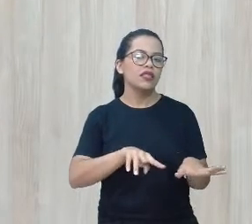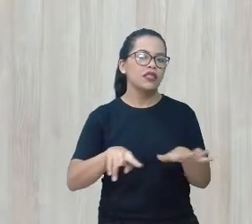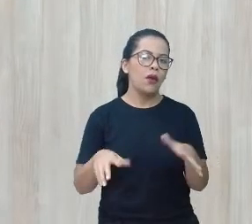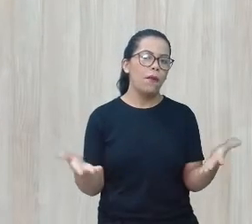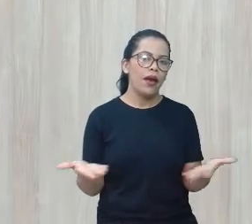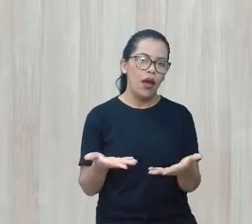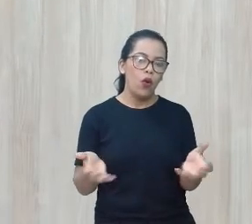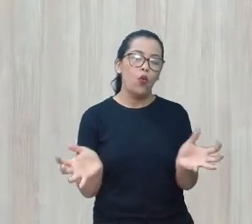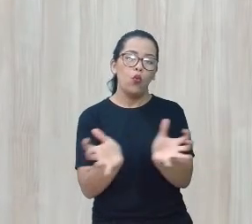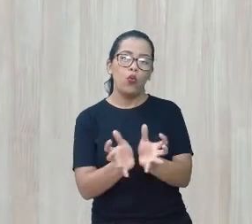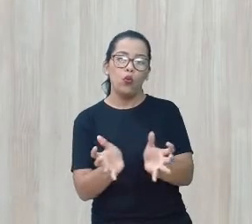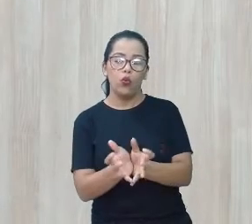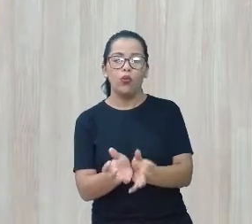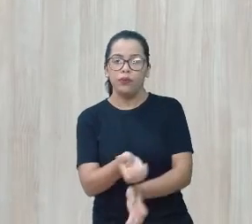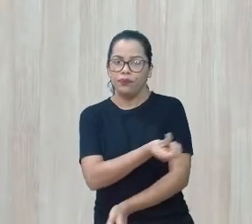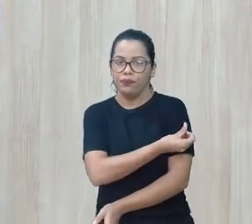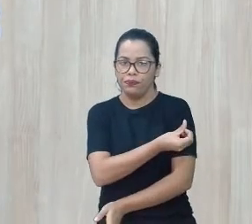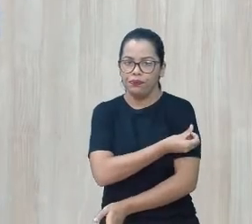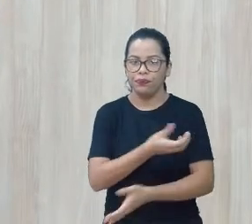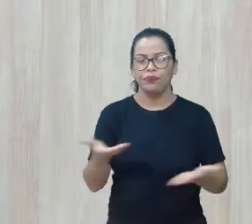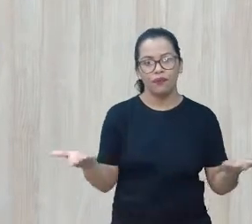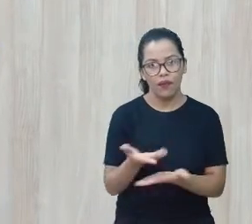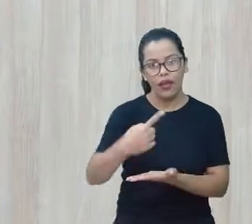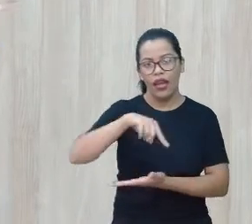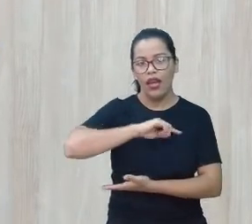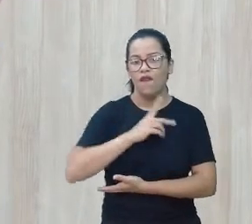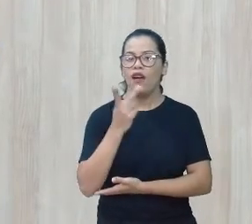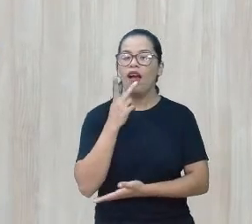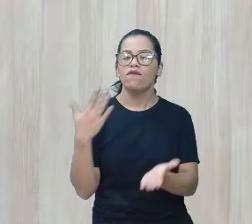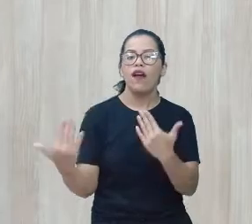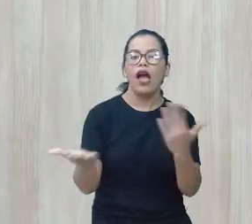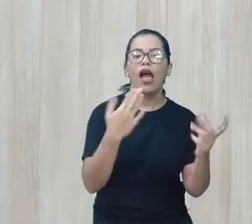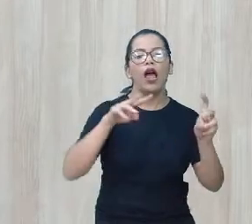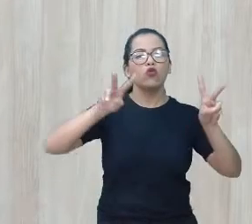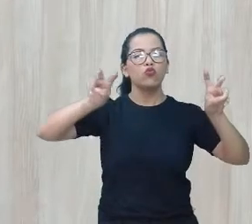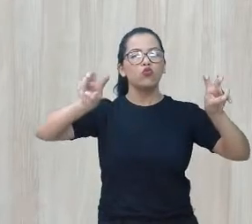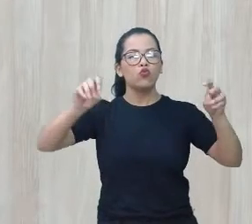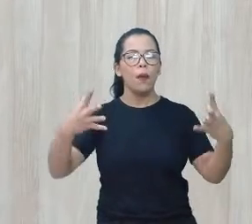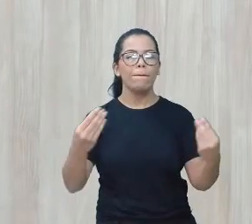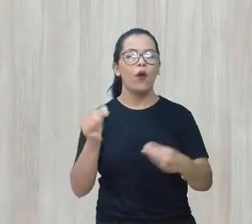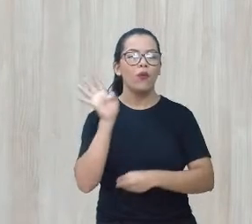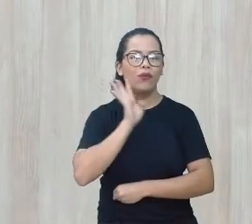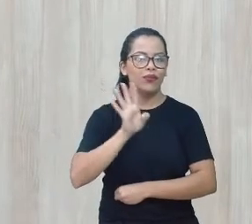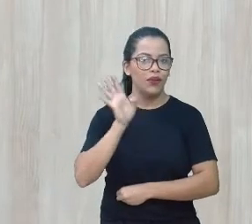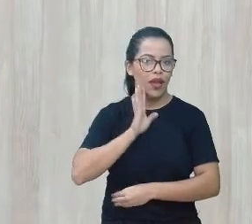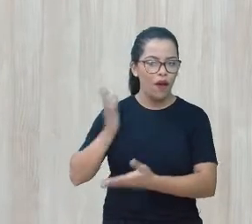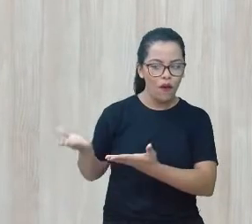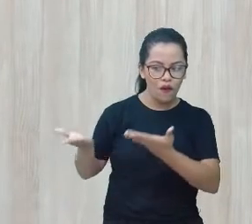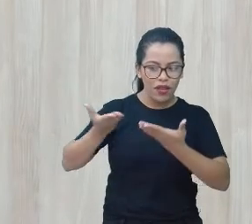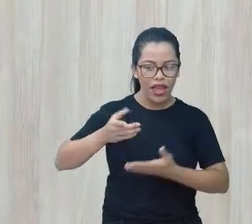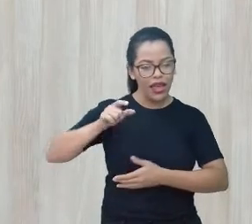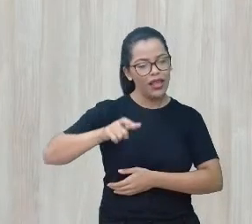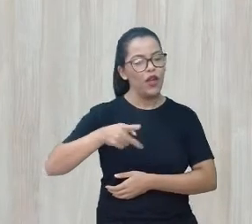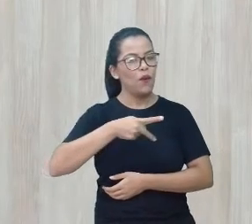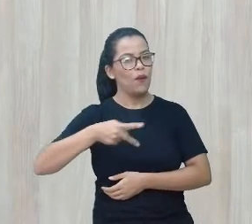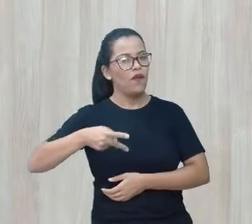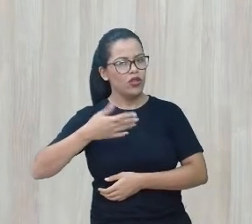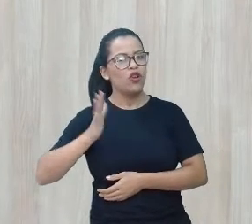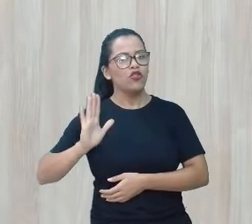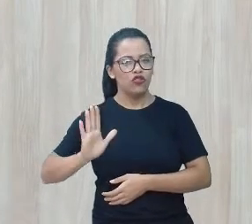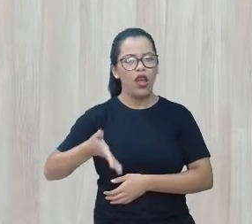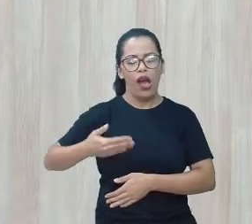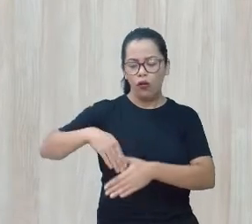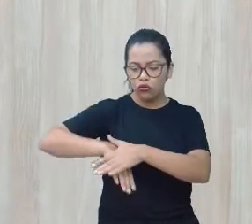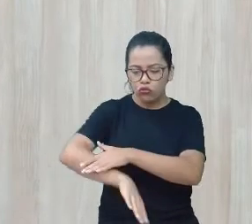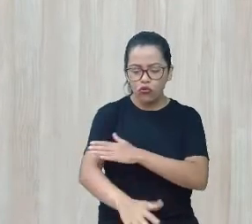sextos anos. Hoje a gente vai falar de um assunto muito legal. Trouxe aqui um professor, já está aqui acostumado a trabalhar com a gente na